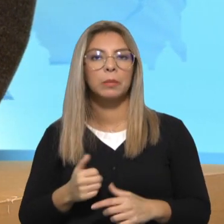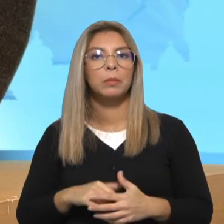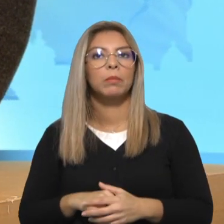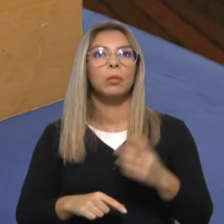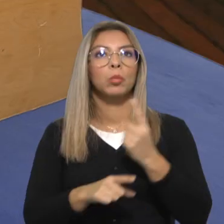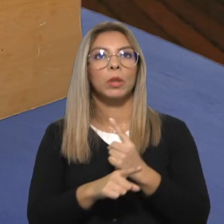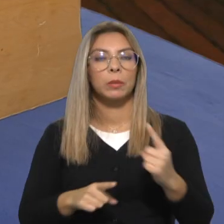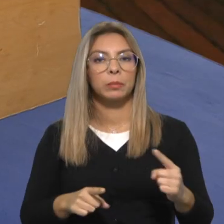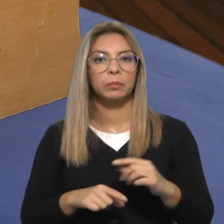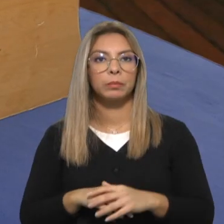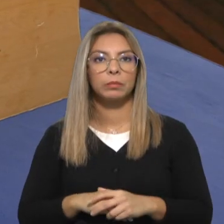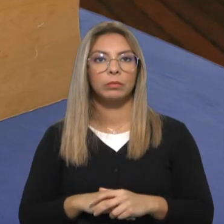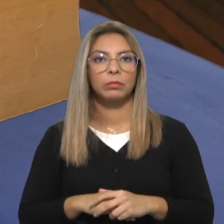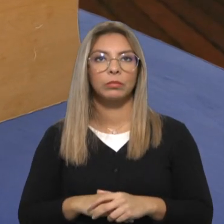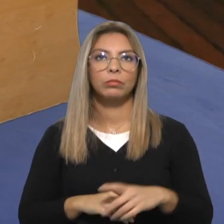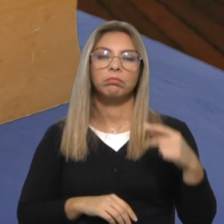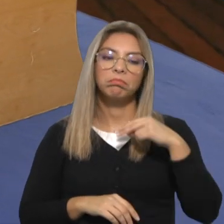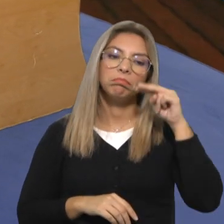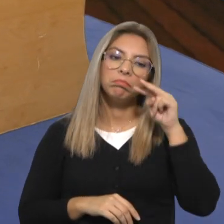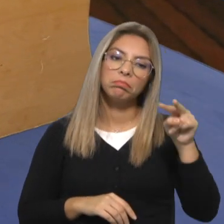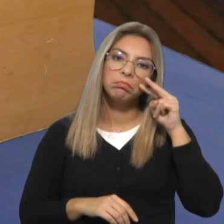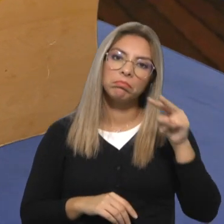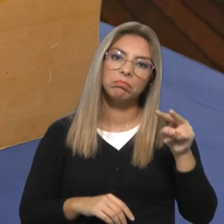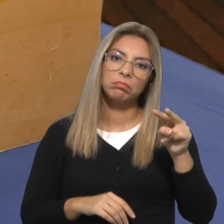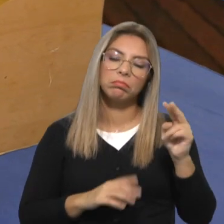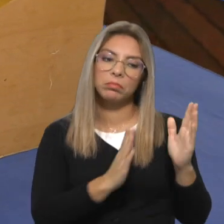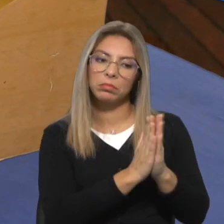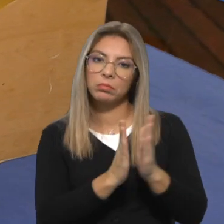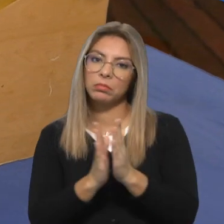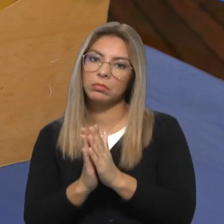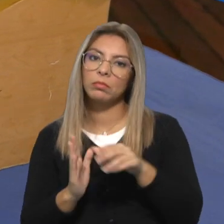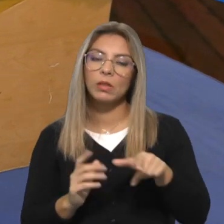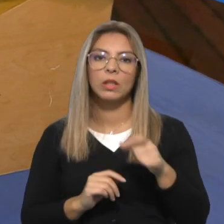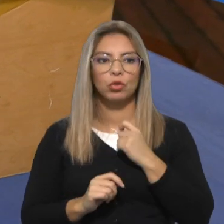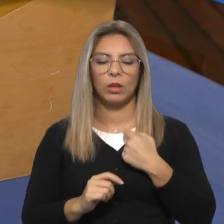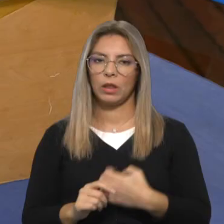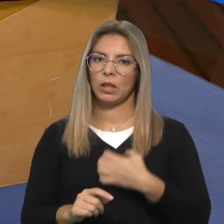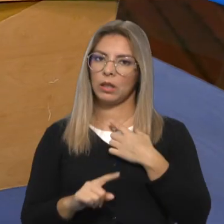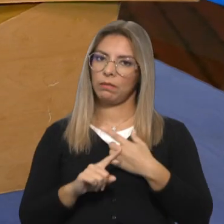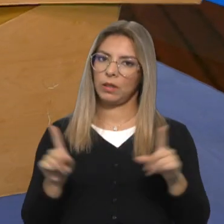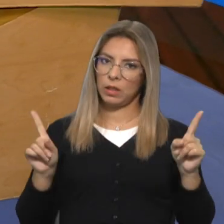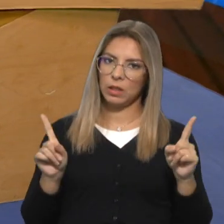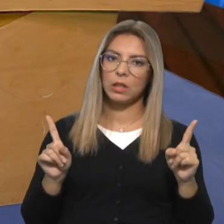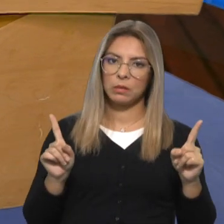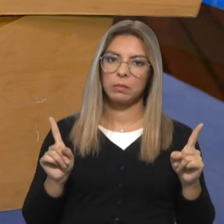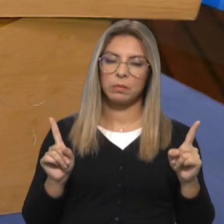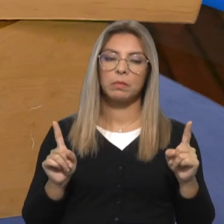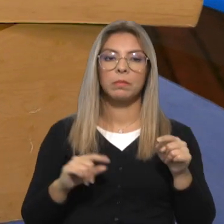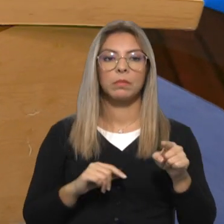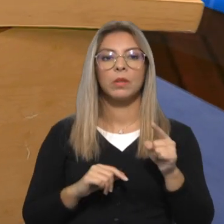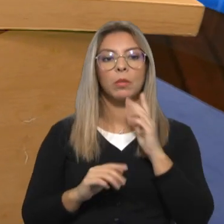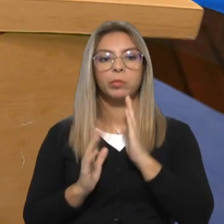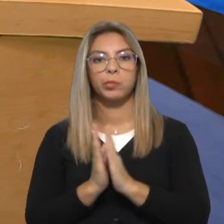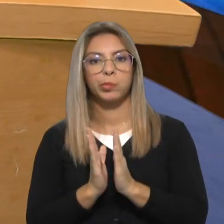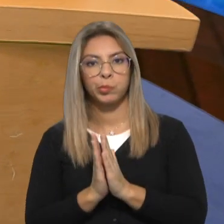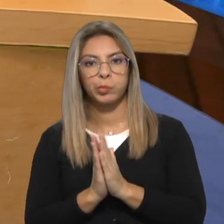porque eu vejo nos cultos, a principal diferença que eu vejo é que nos cultos evangélicos